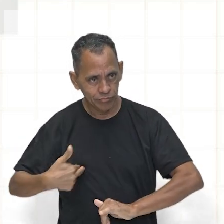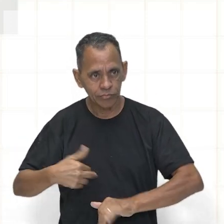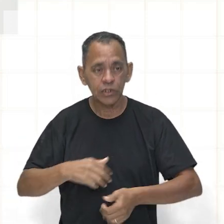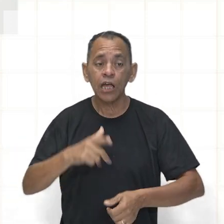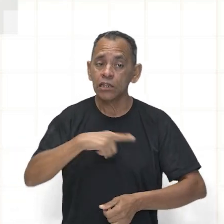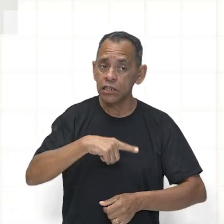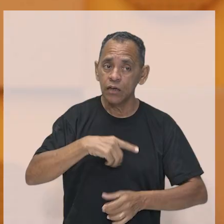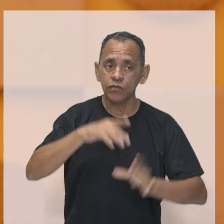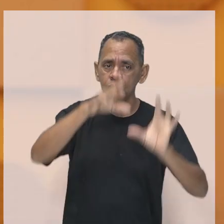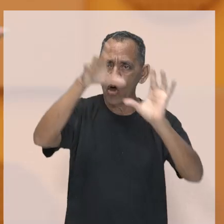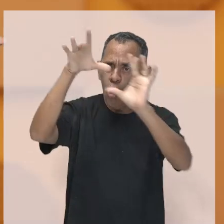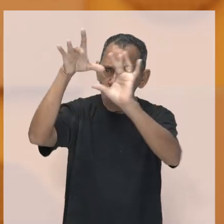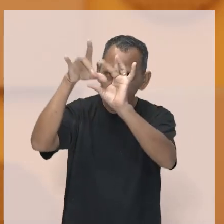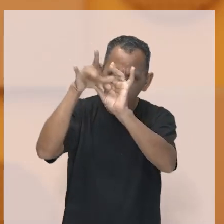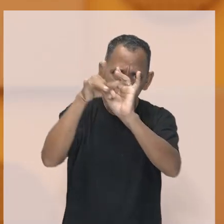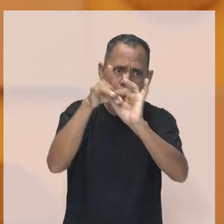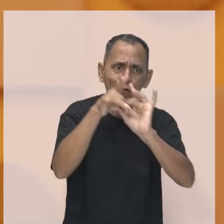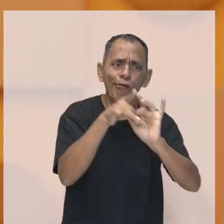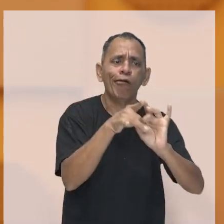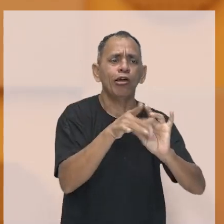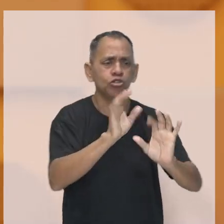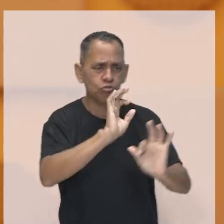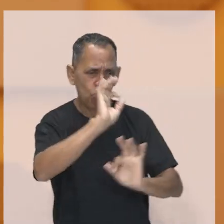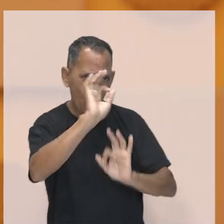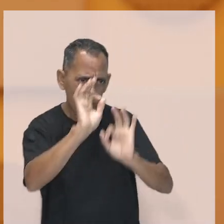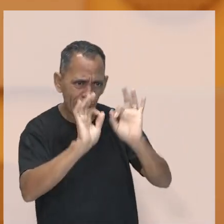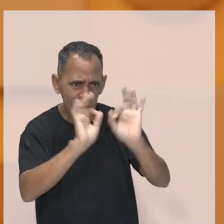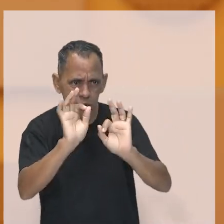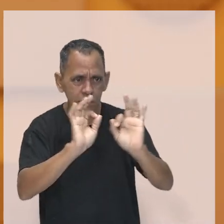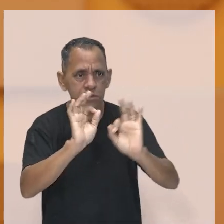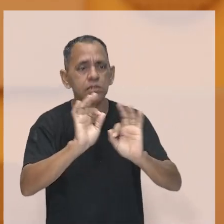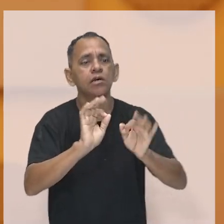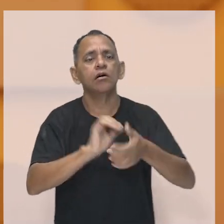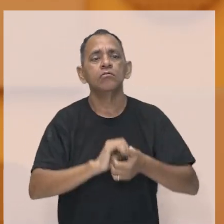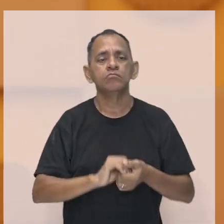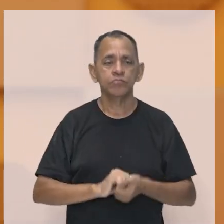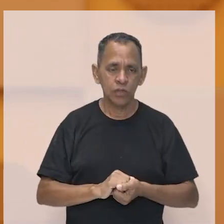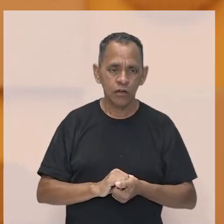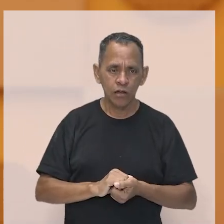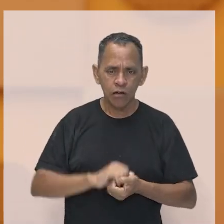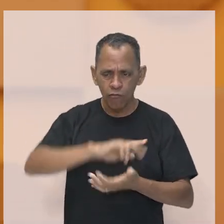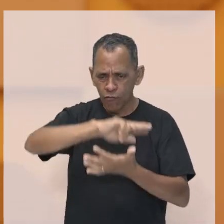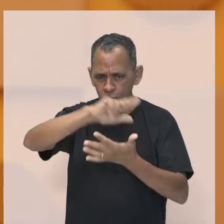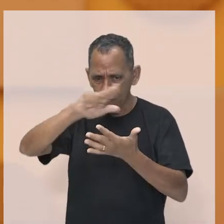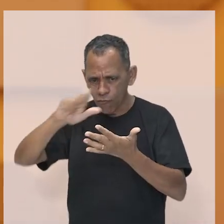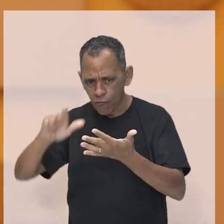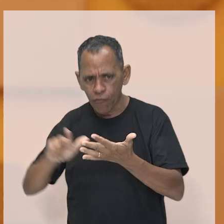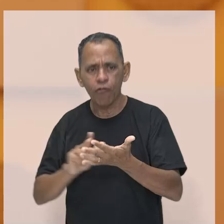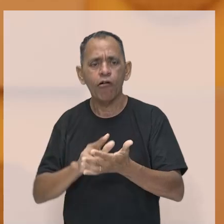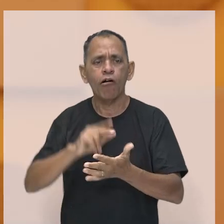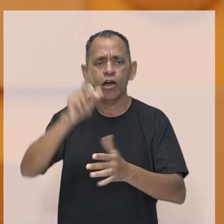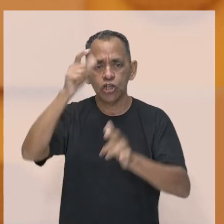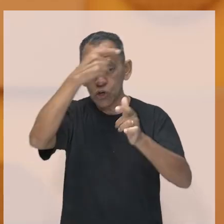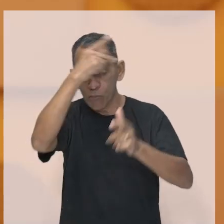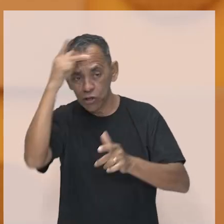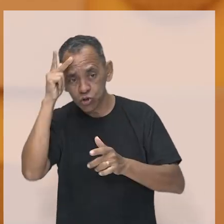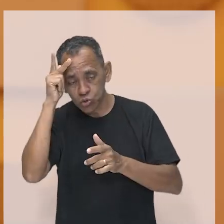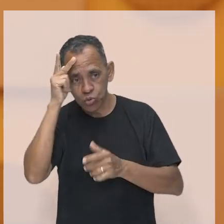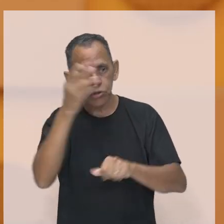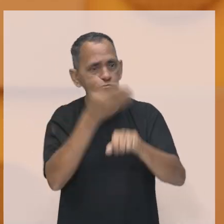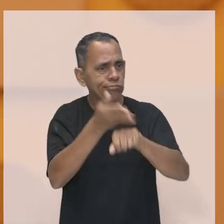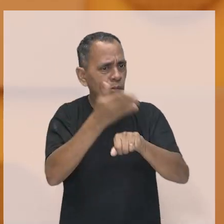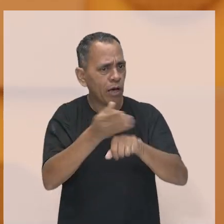Vocês viram que houve todo um contexto, houve todo um aparato, todo um grupo de pessoas que estavam